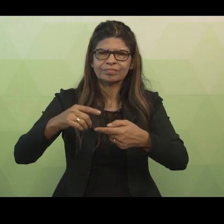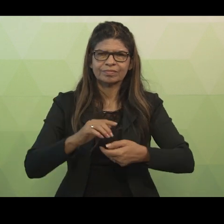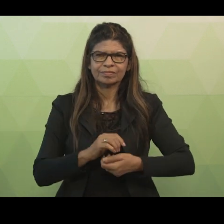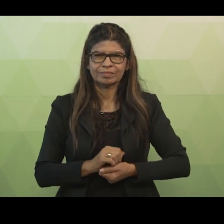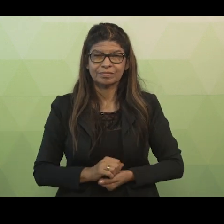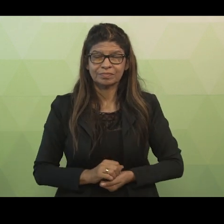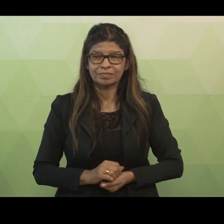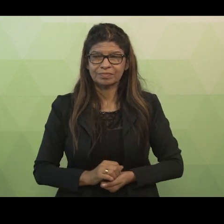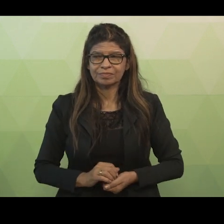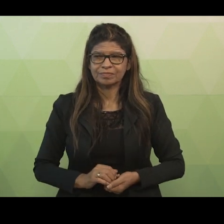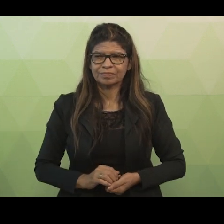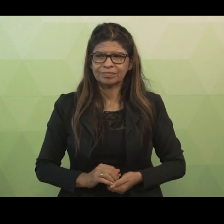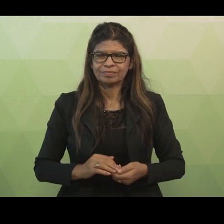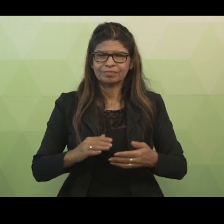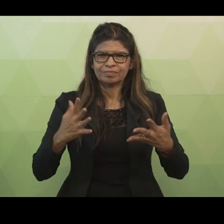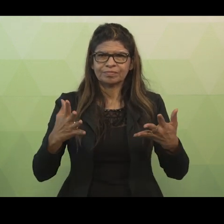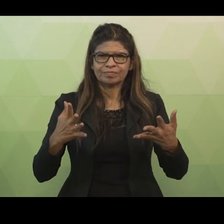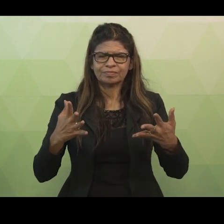esquecidas ou confundidas.